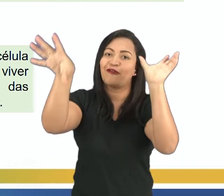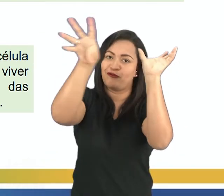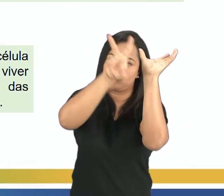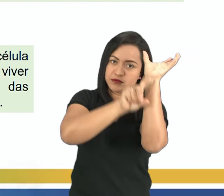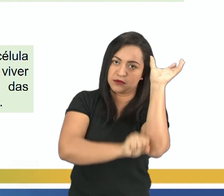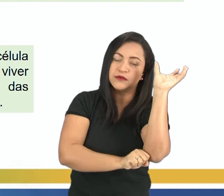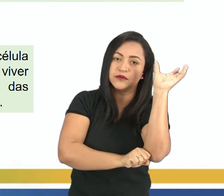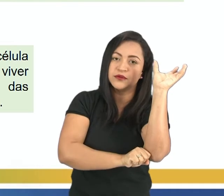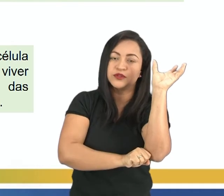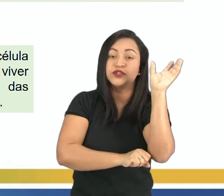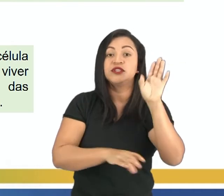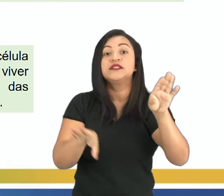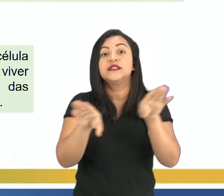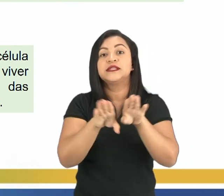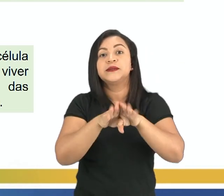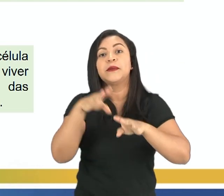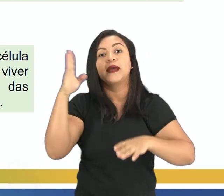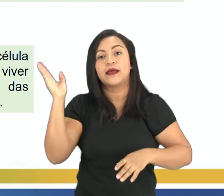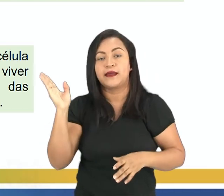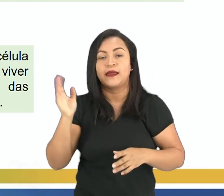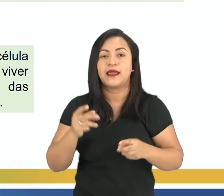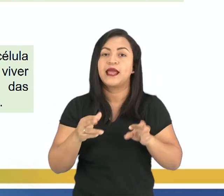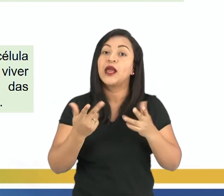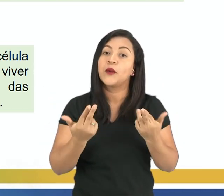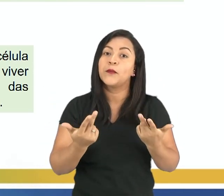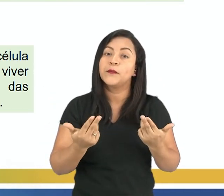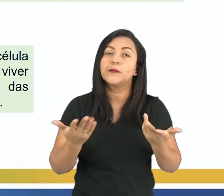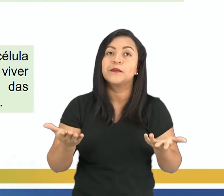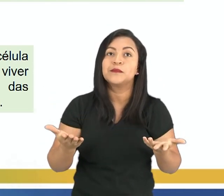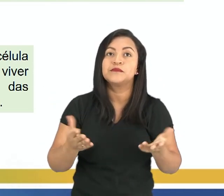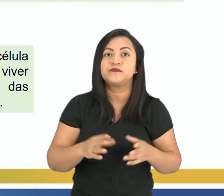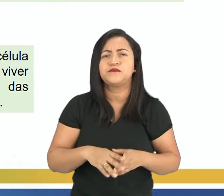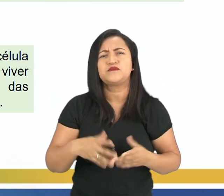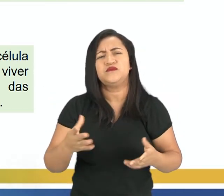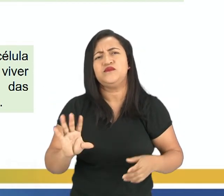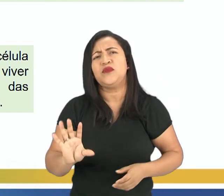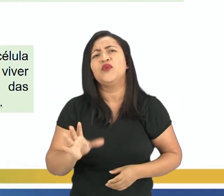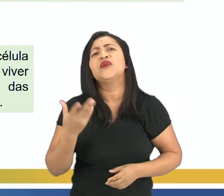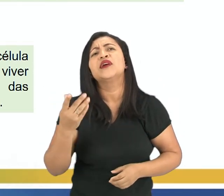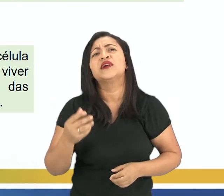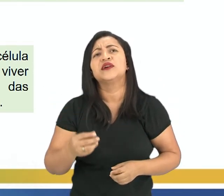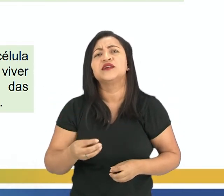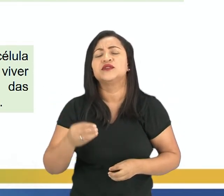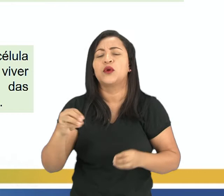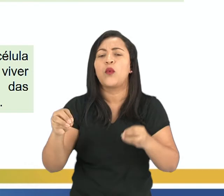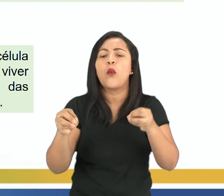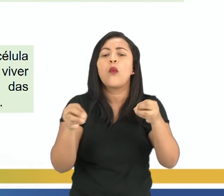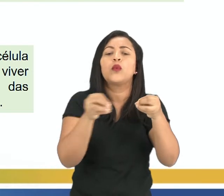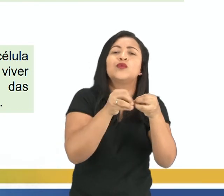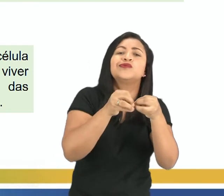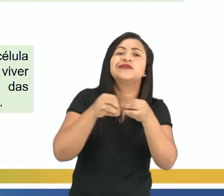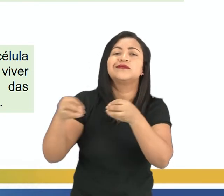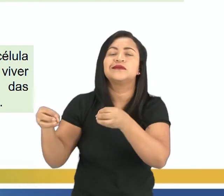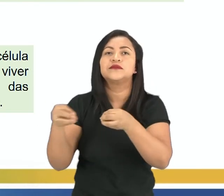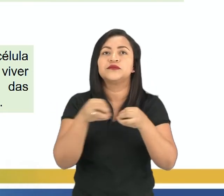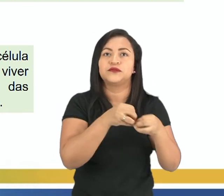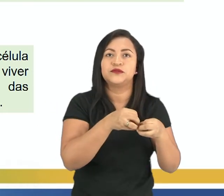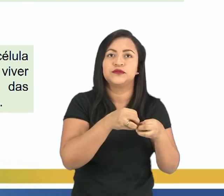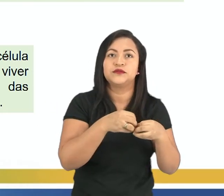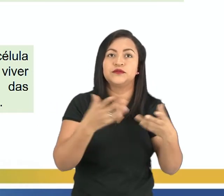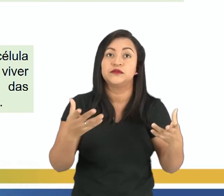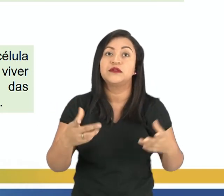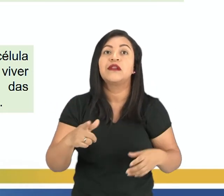os reagentes e os produtos. Quem são os reagentes da respiração celular? Então, nós temos como